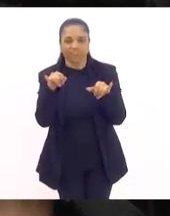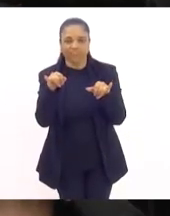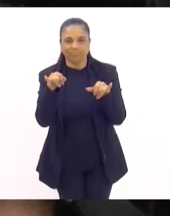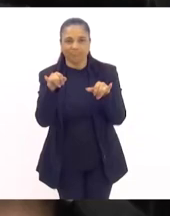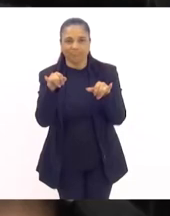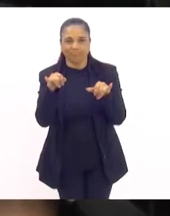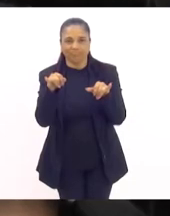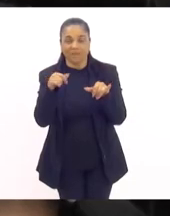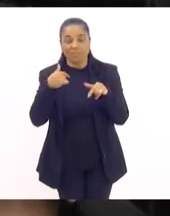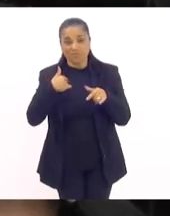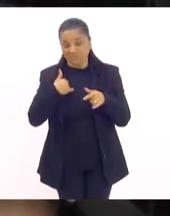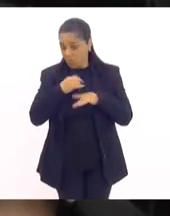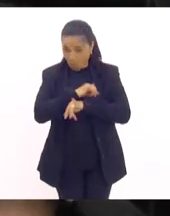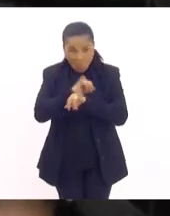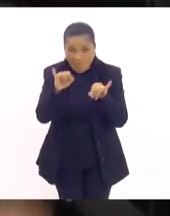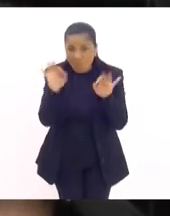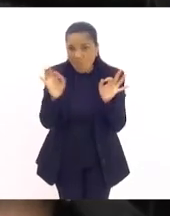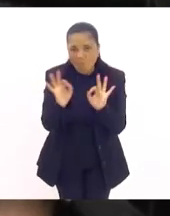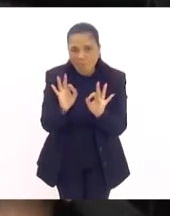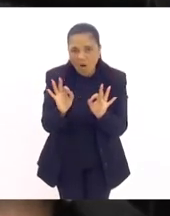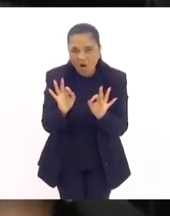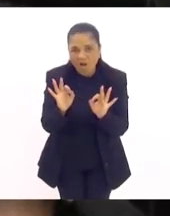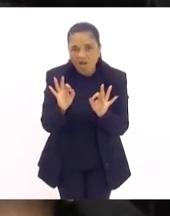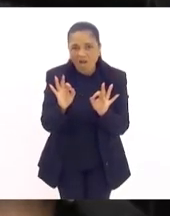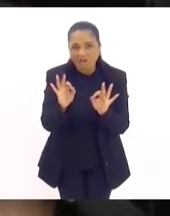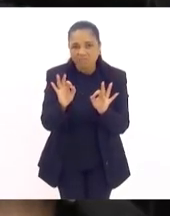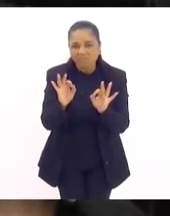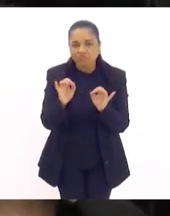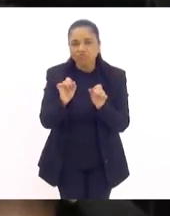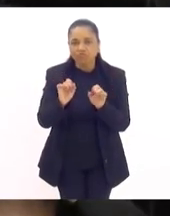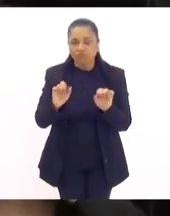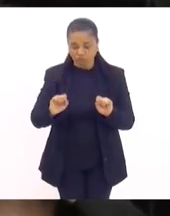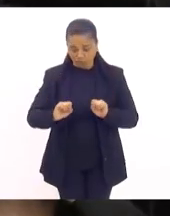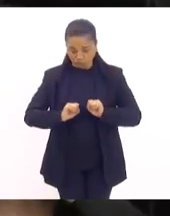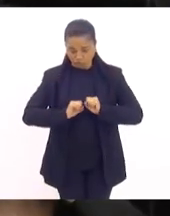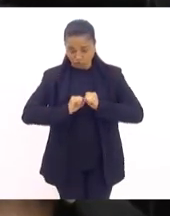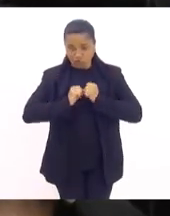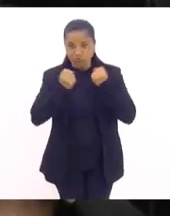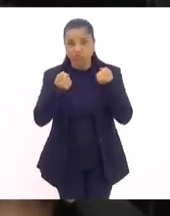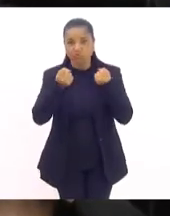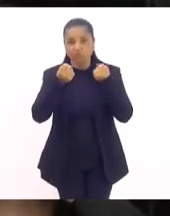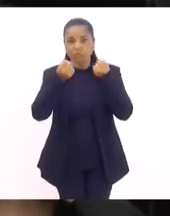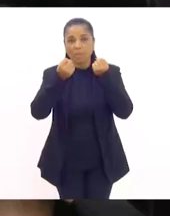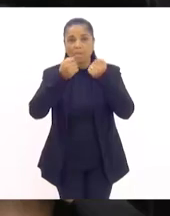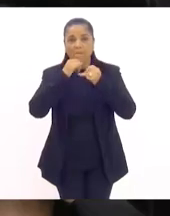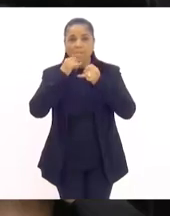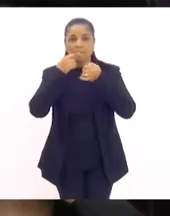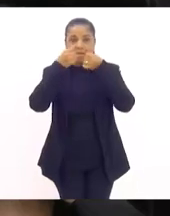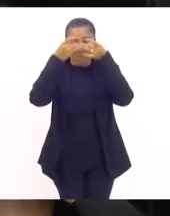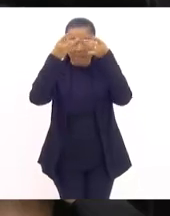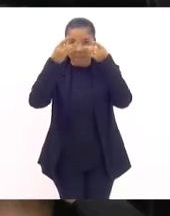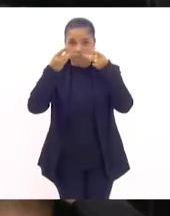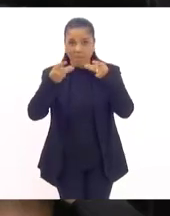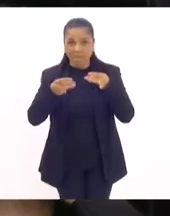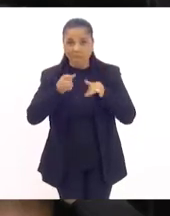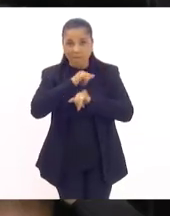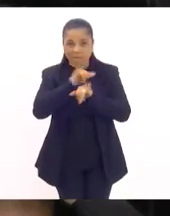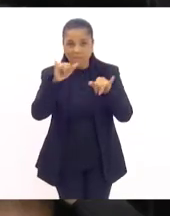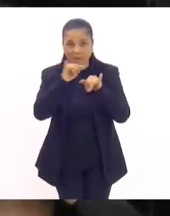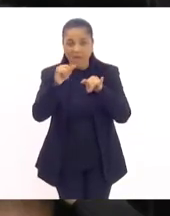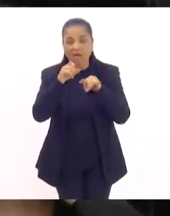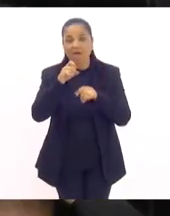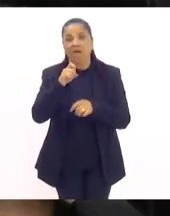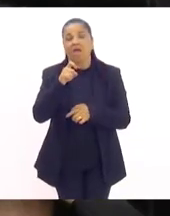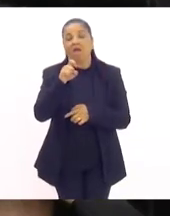estaremos sendo benevolentes com todo um discurso de ódio que foi feito no último período, em especial pelo presidente, ex-presidente